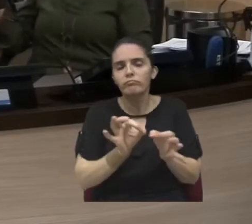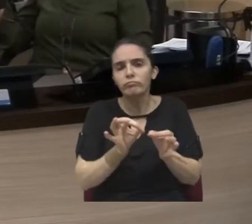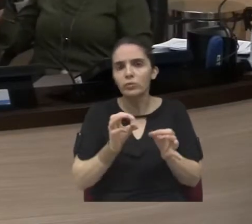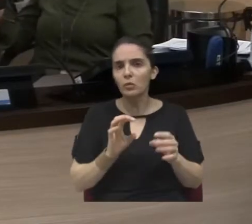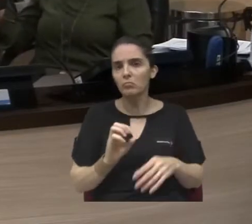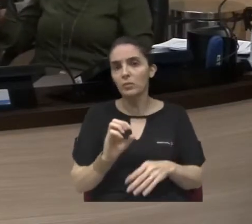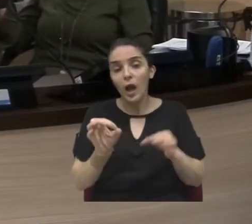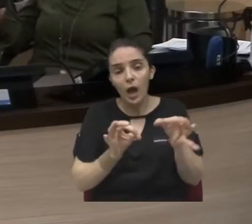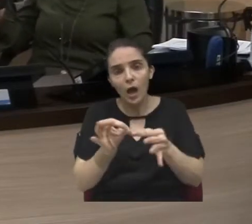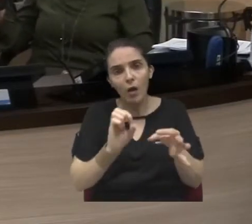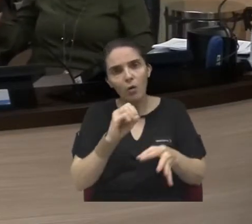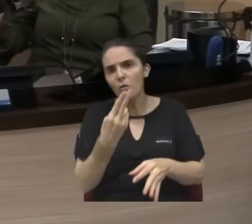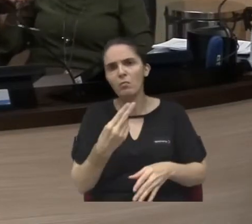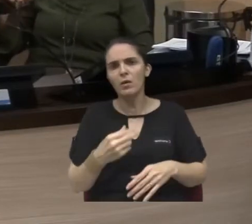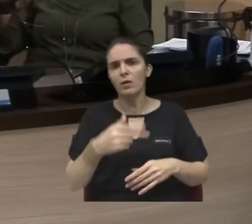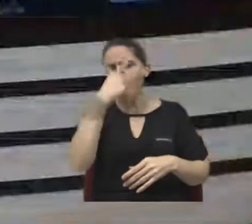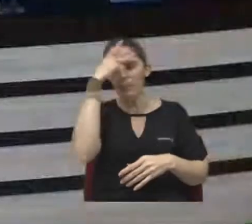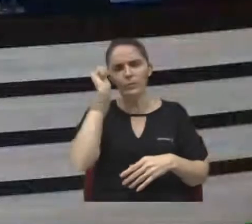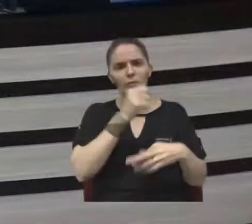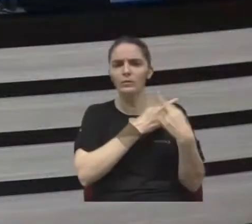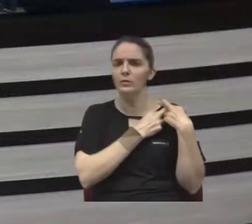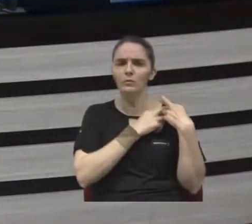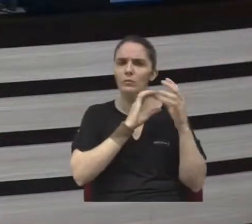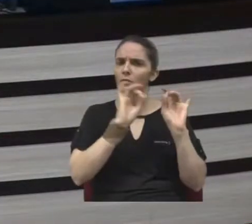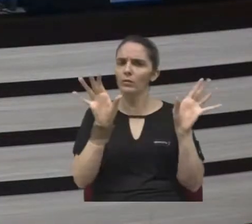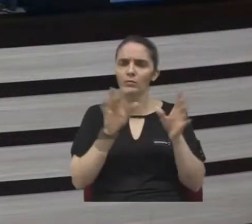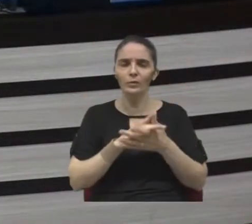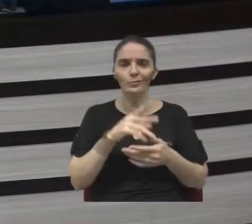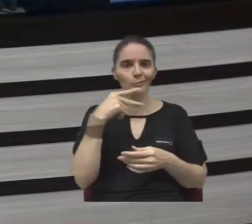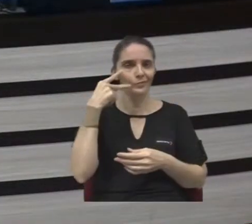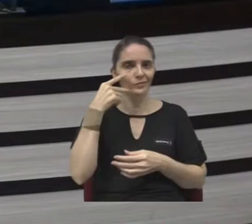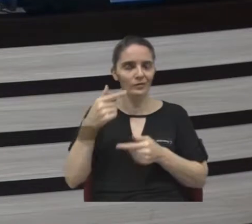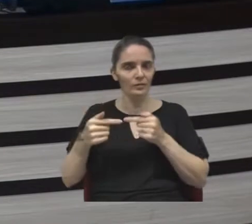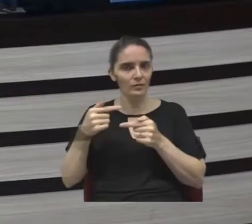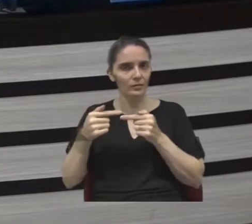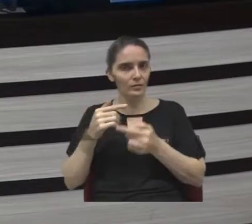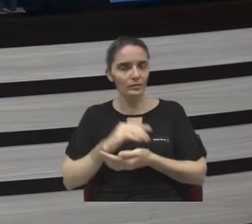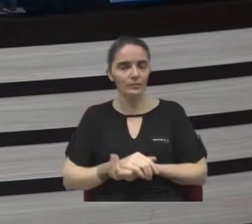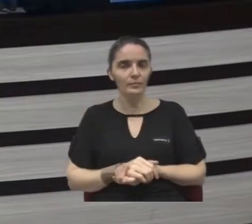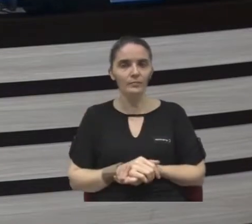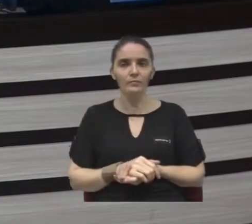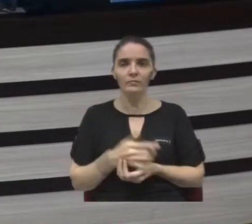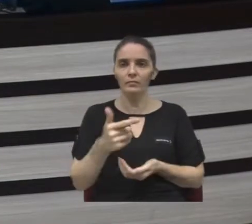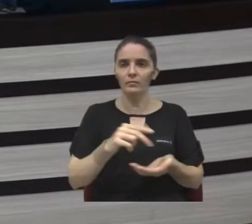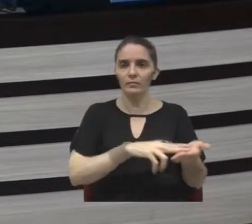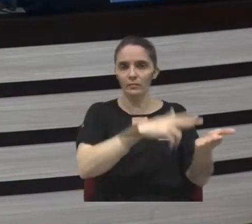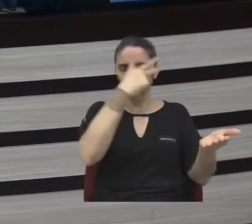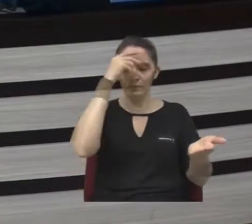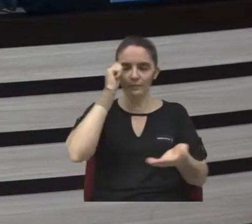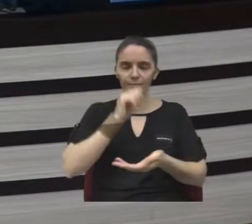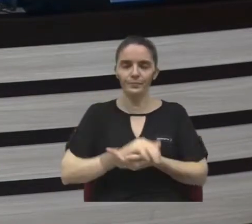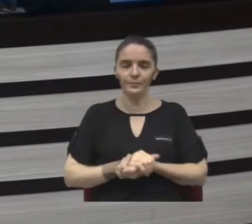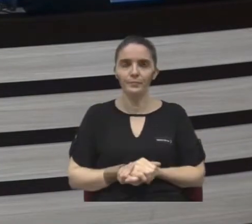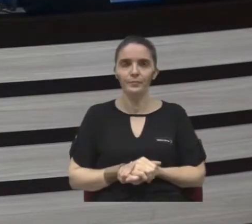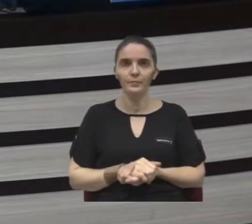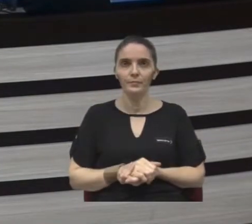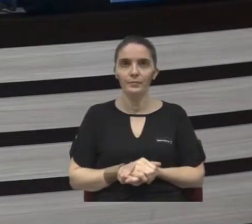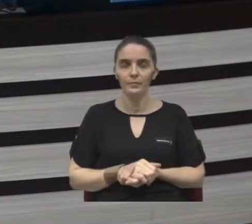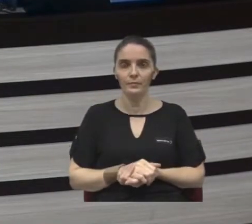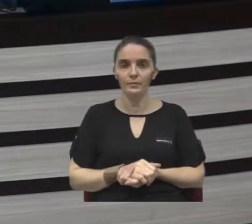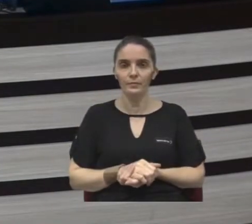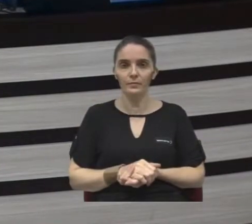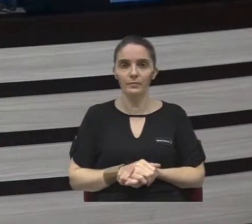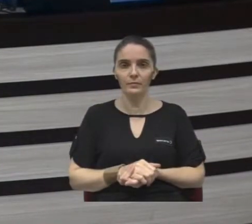para a Prefeitura. Mais algum vereador deseja discutir o requerimento? Não havendo, será encaminhado ao Executivo.